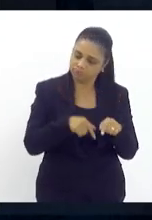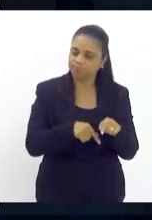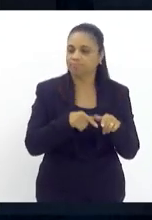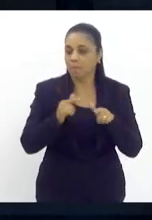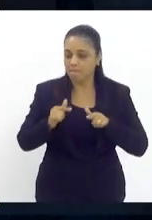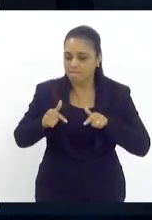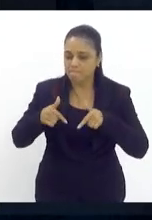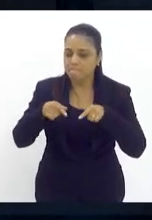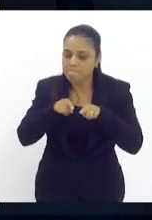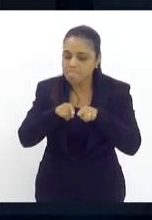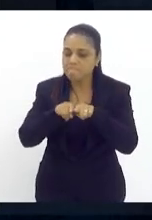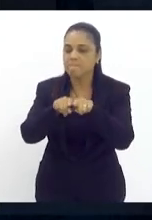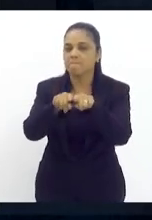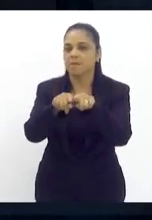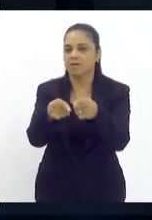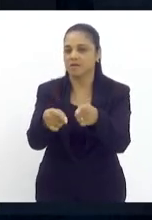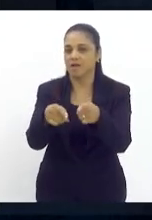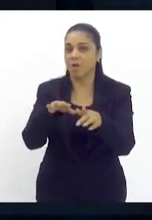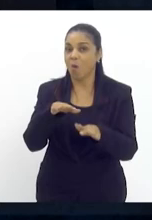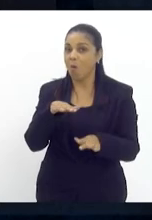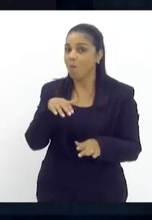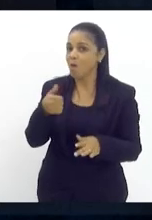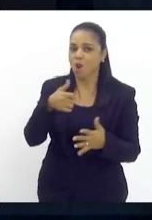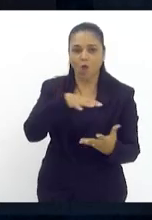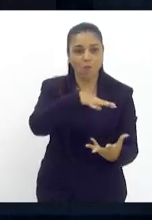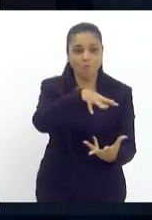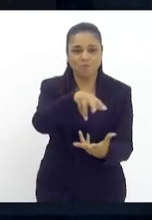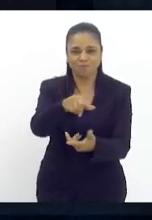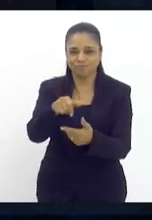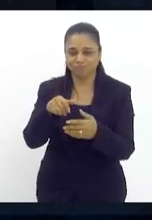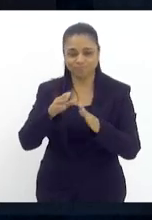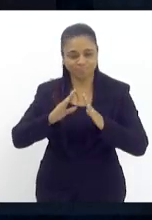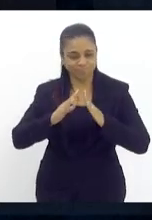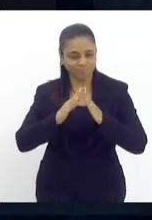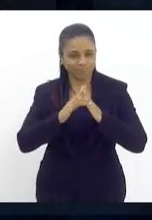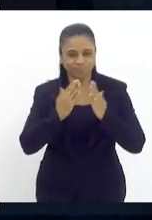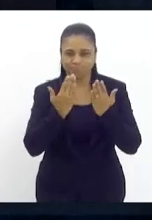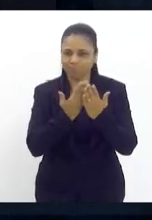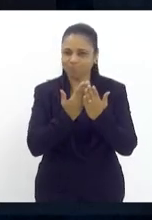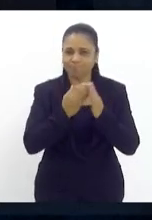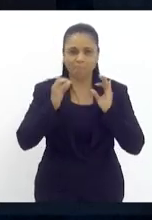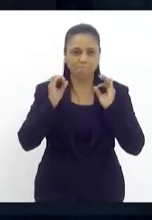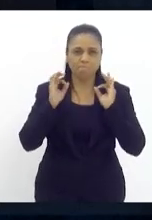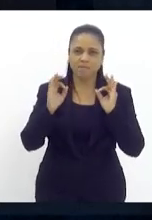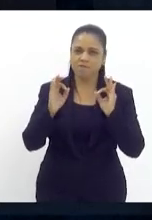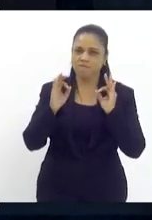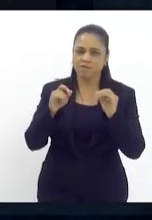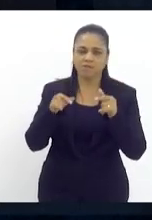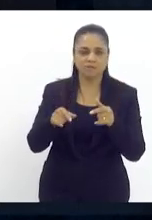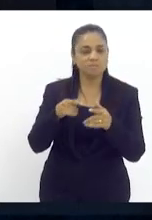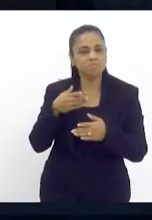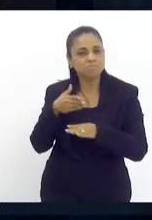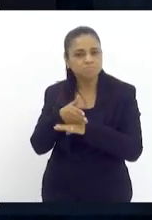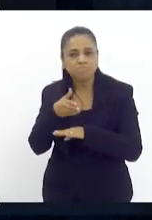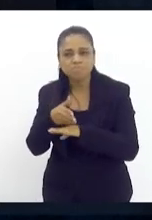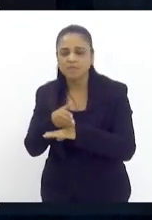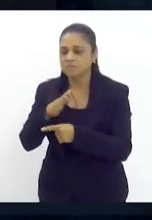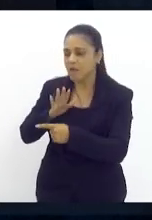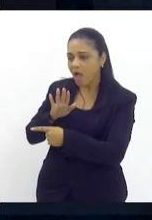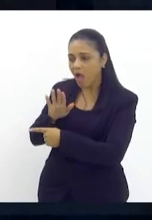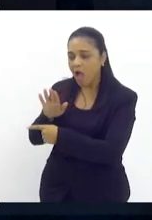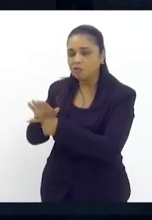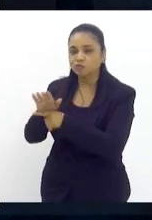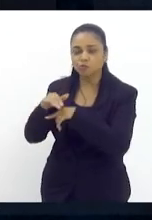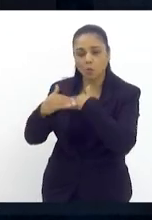né, seria o melhor dos mundos. Essa escola, né, que participa, que ajuda